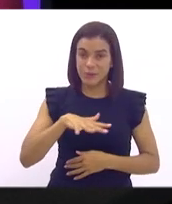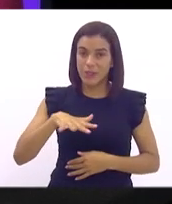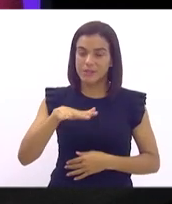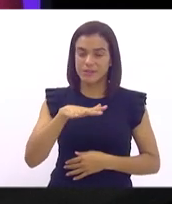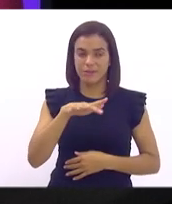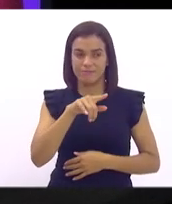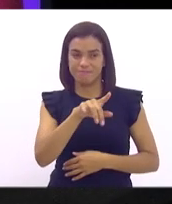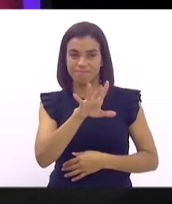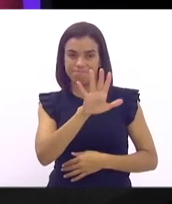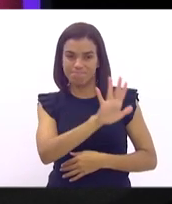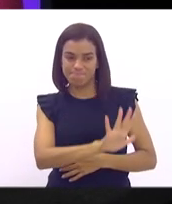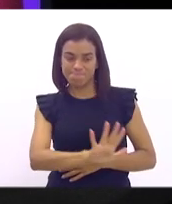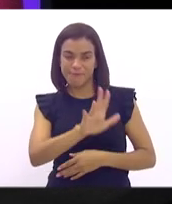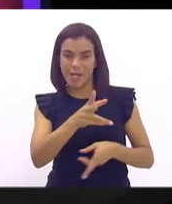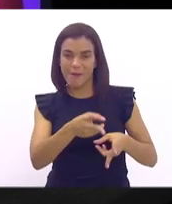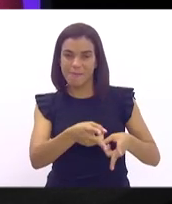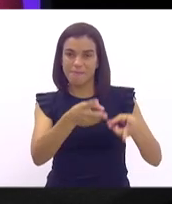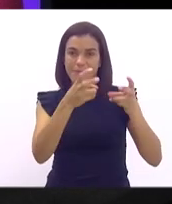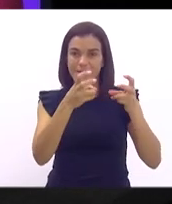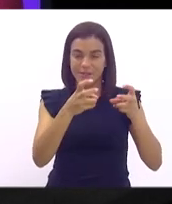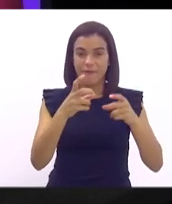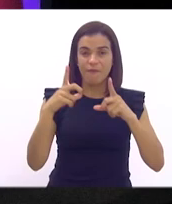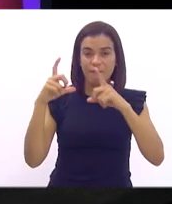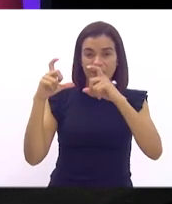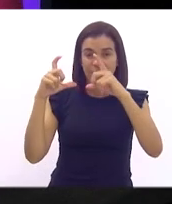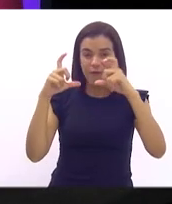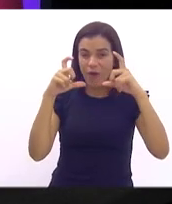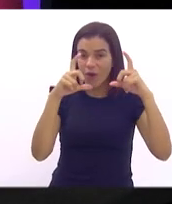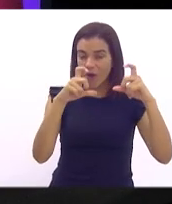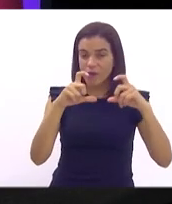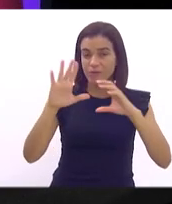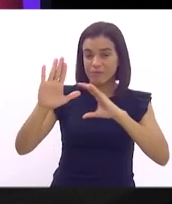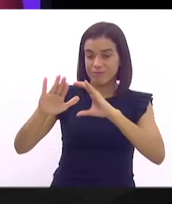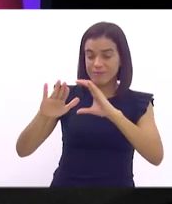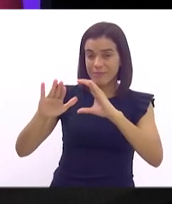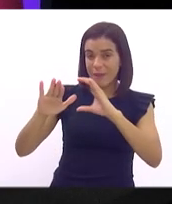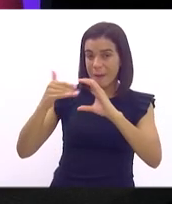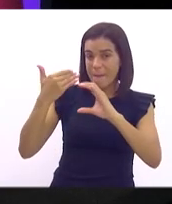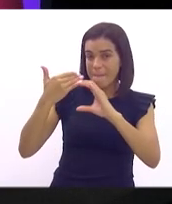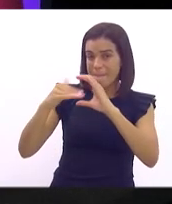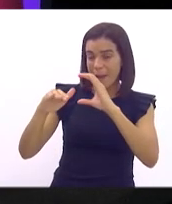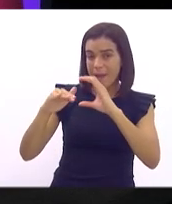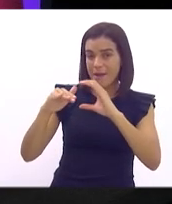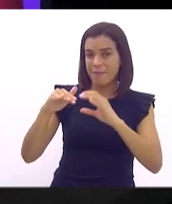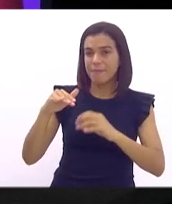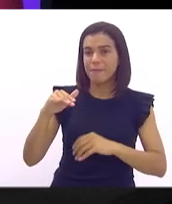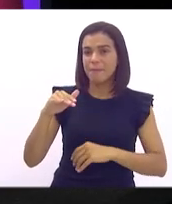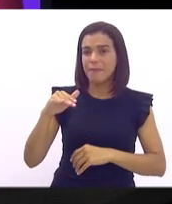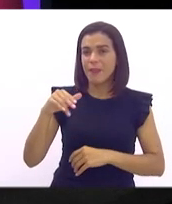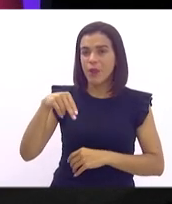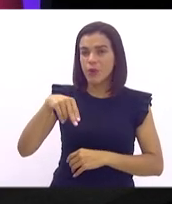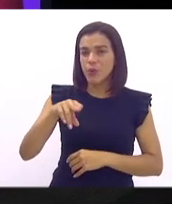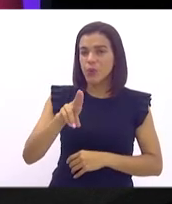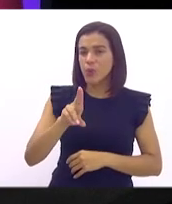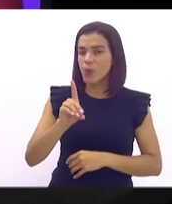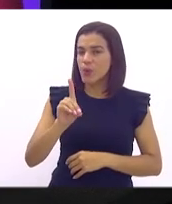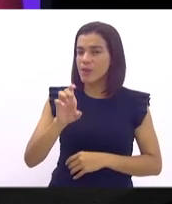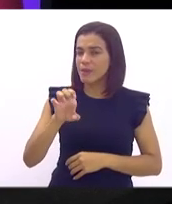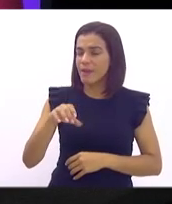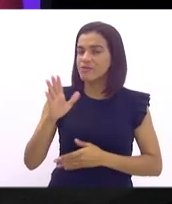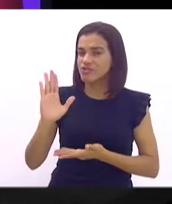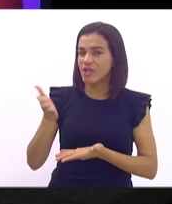claras, evidentes. Então, fotos, alguém que manda foto, acho que o Nudem atendeu,